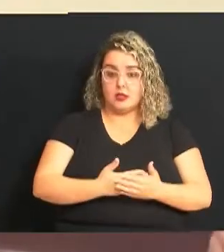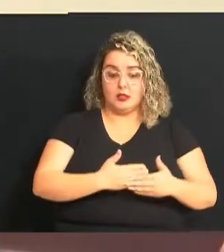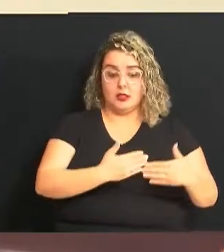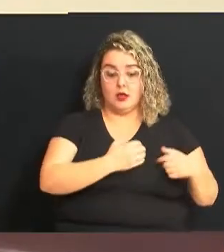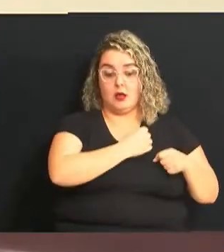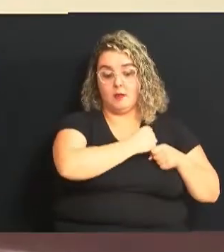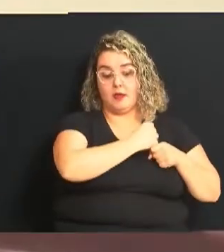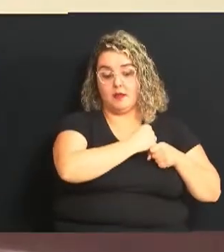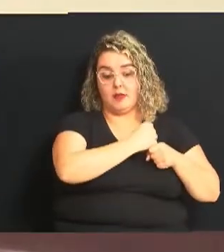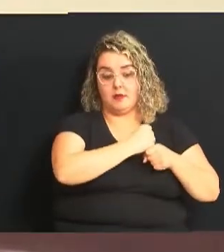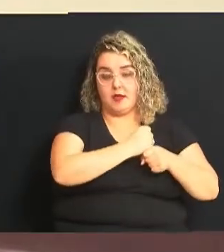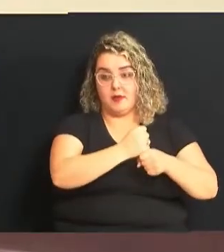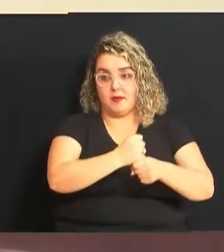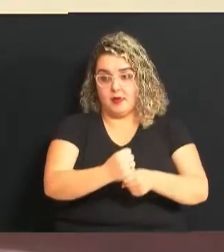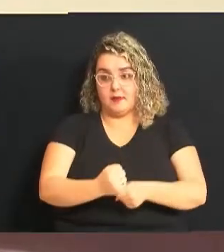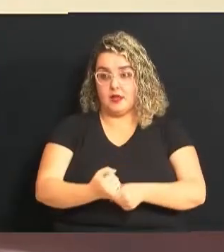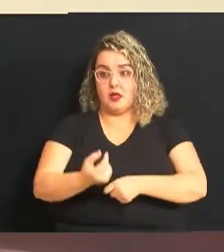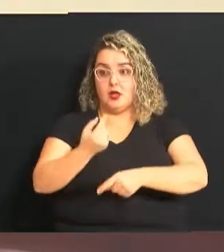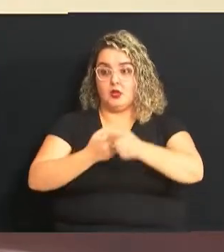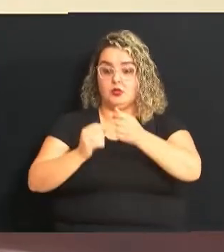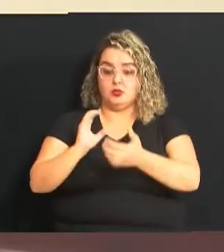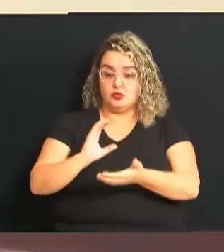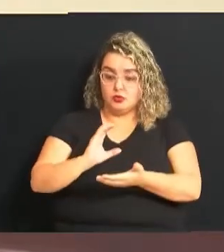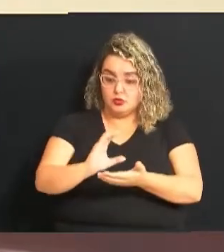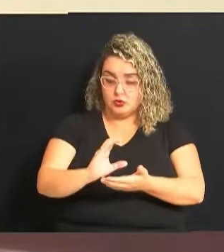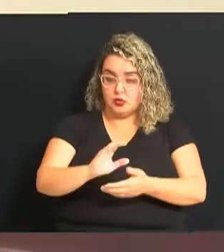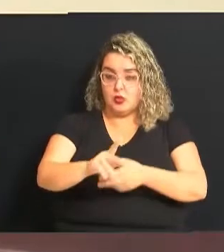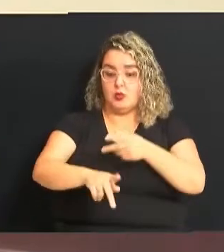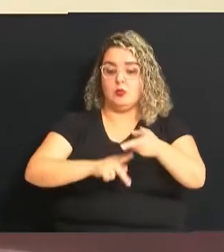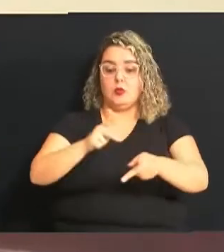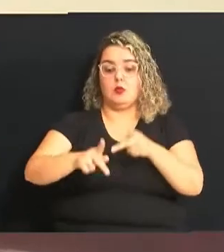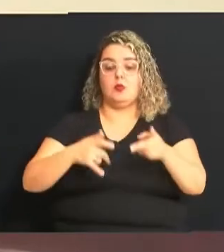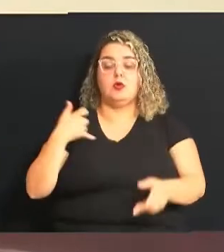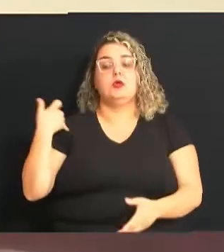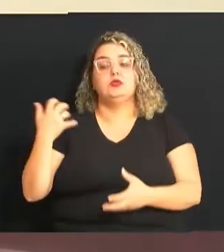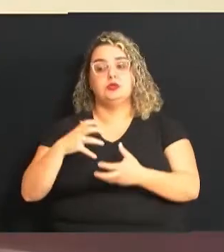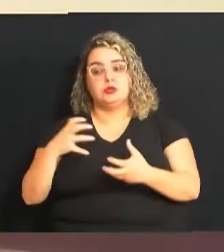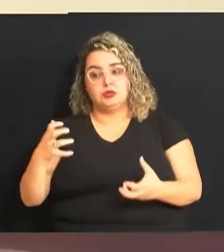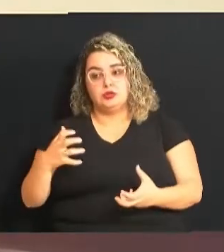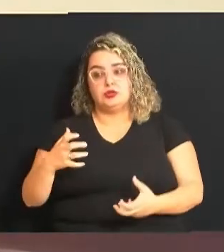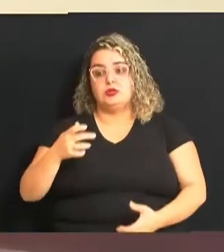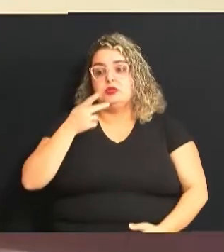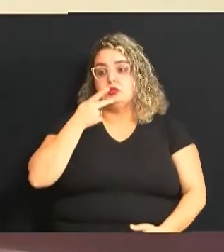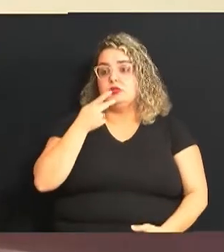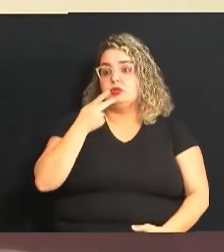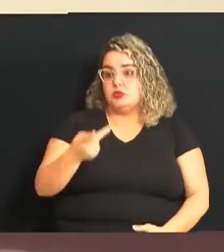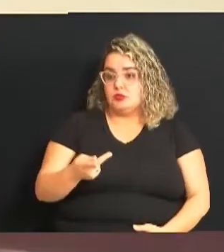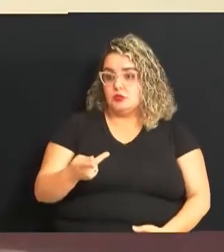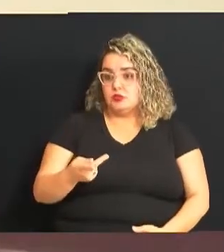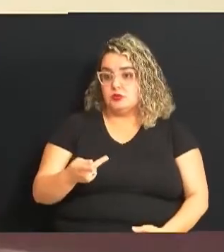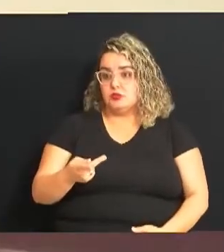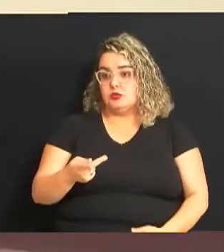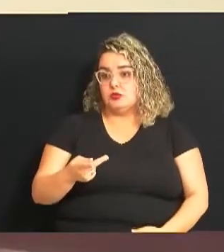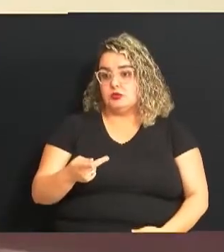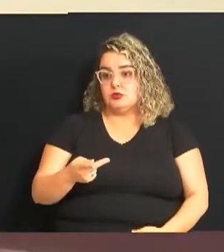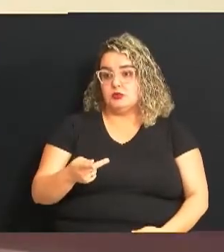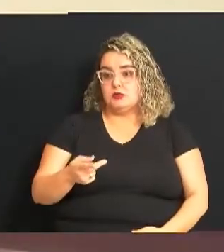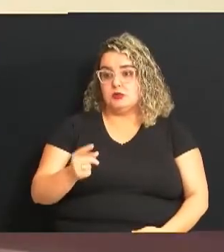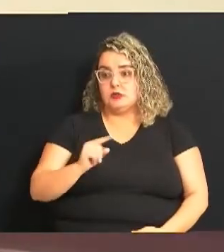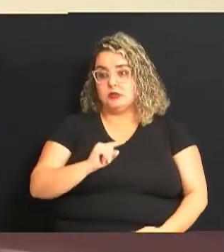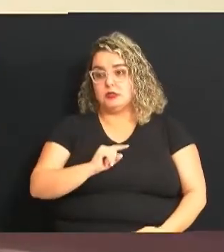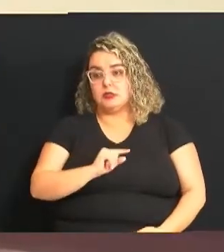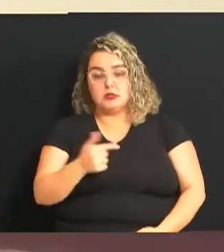o investimento em políticas voltadas à população idosa, e eu digo a população idosa que não